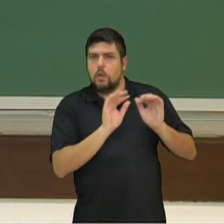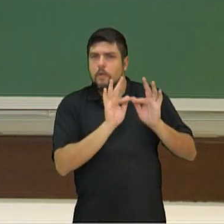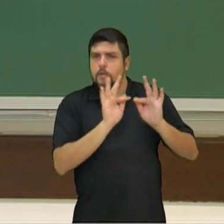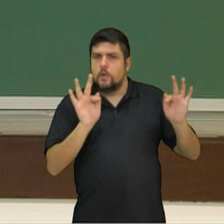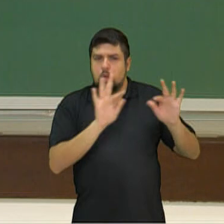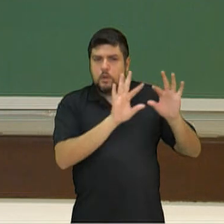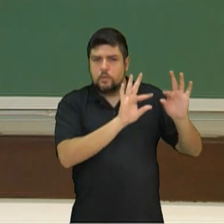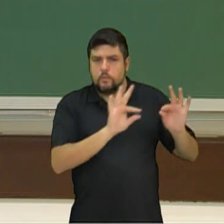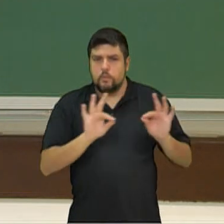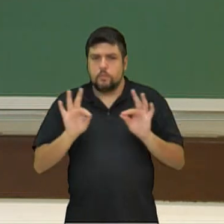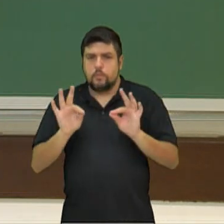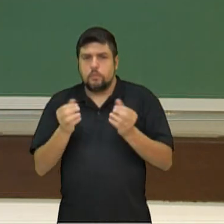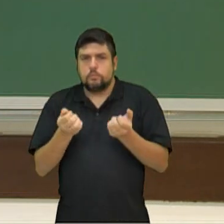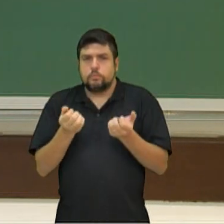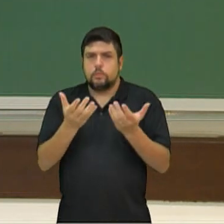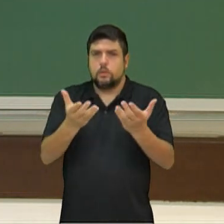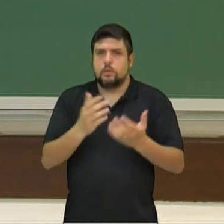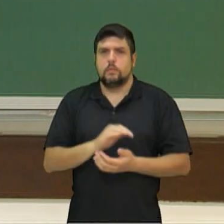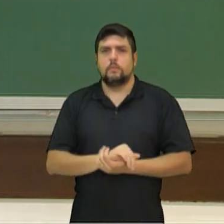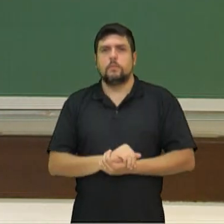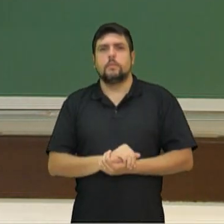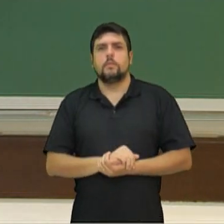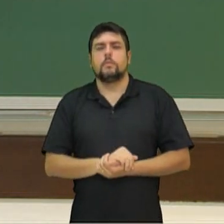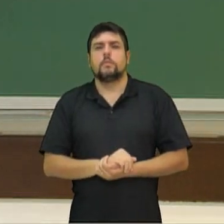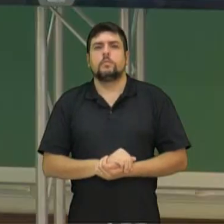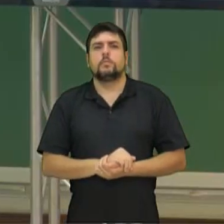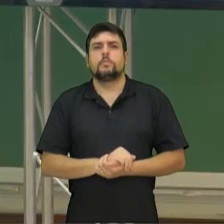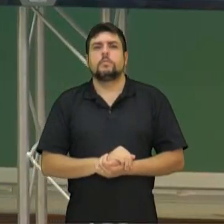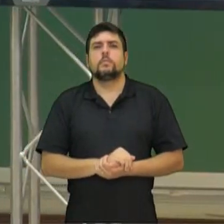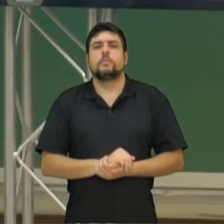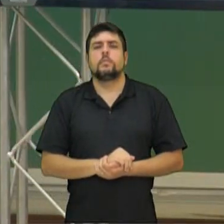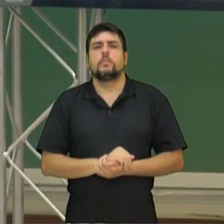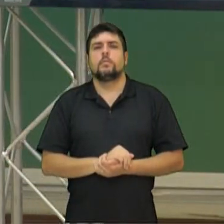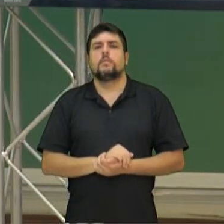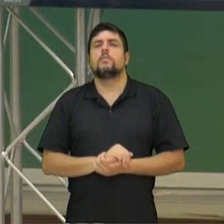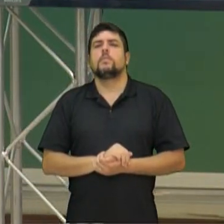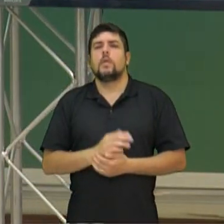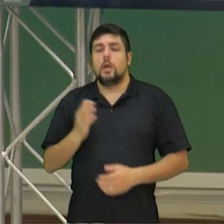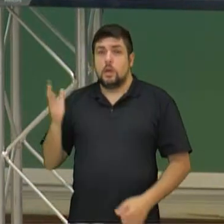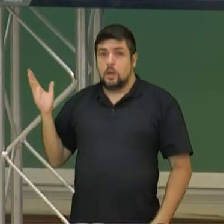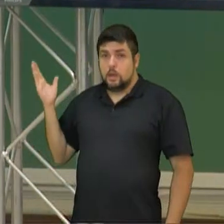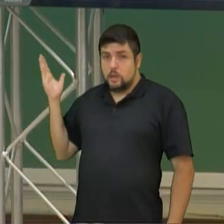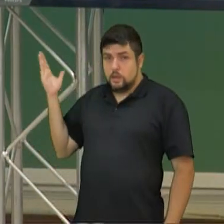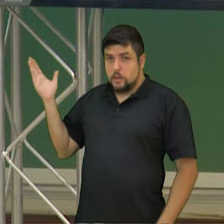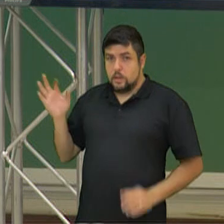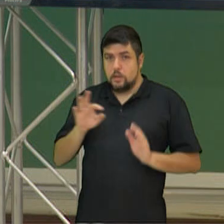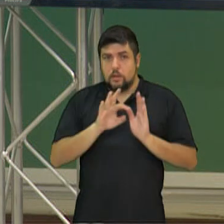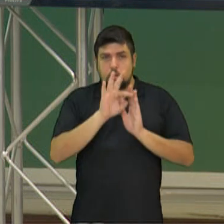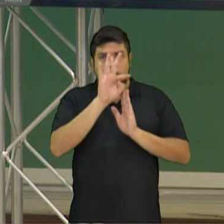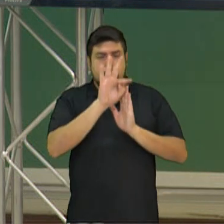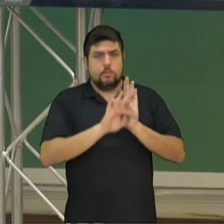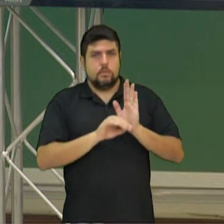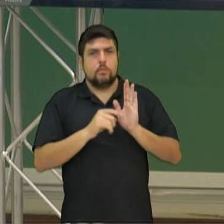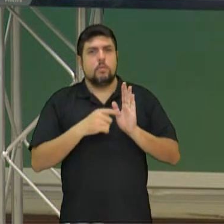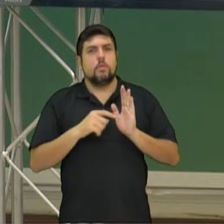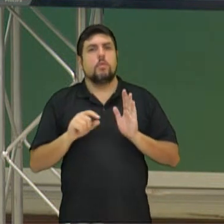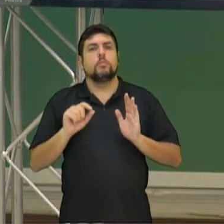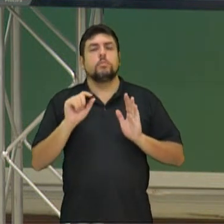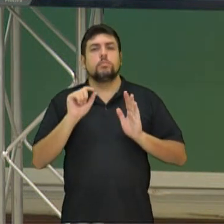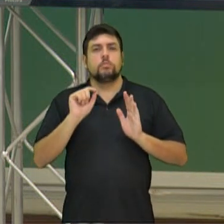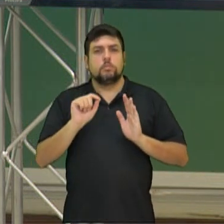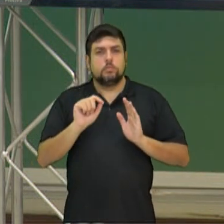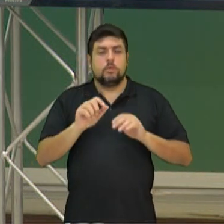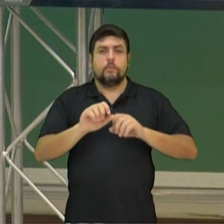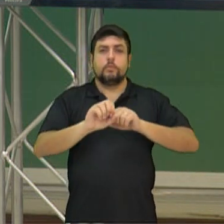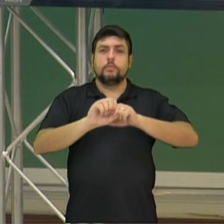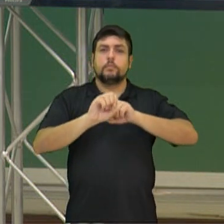nossa aula de hoje, tá? Vale ressaltar, gente, que esse tipo de texto aqui que eu trouxe para vocês, a gente vai trabalhar não